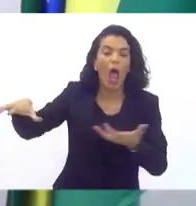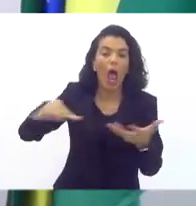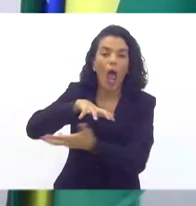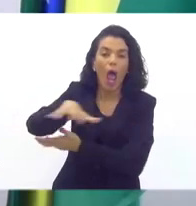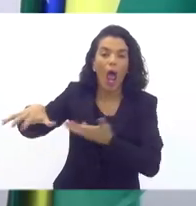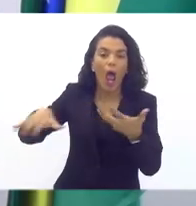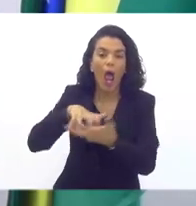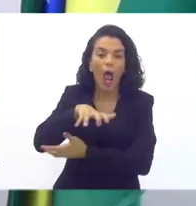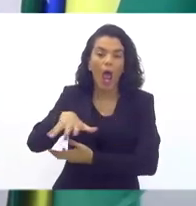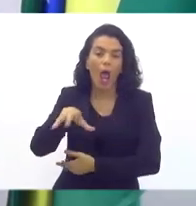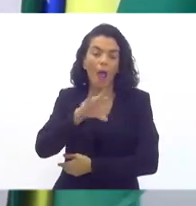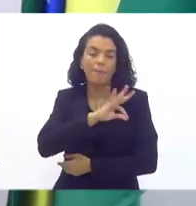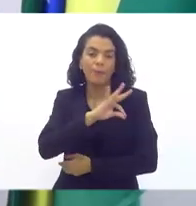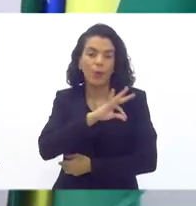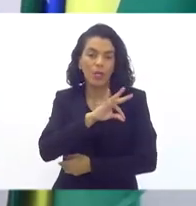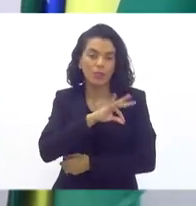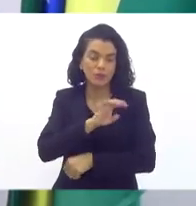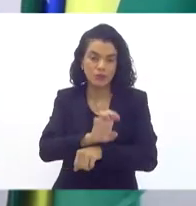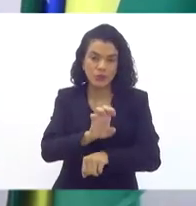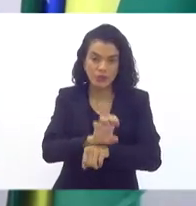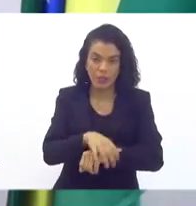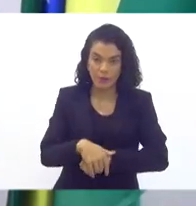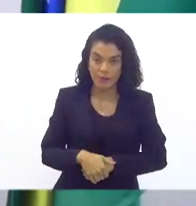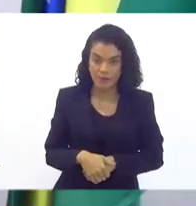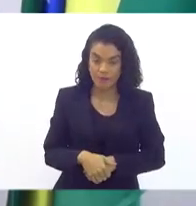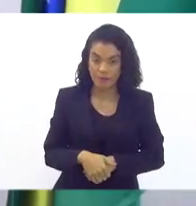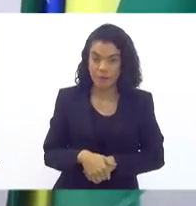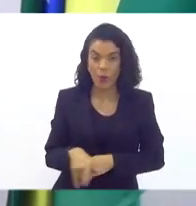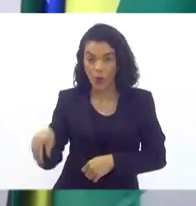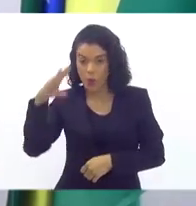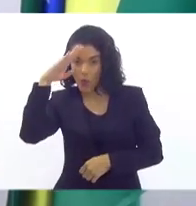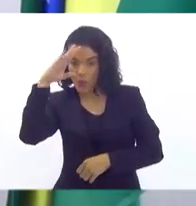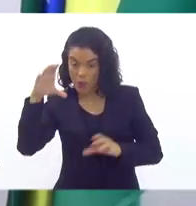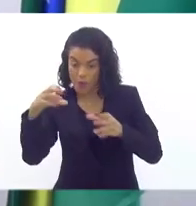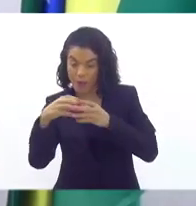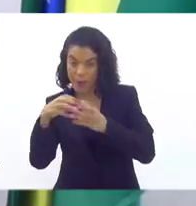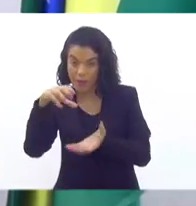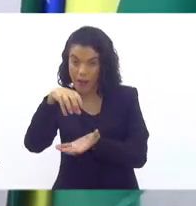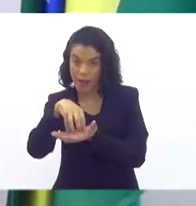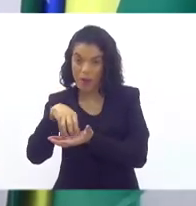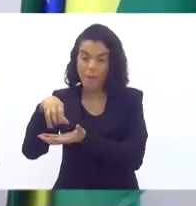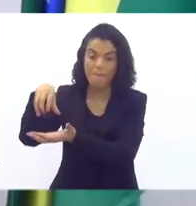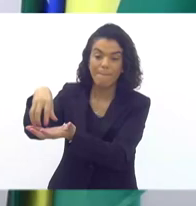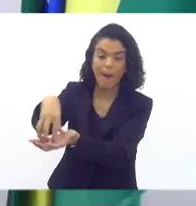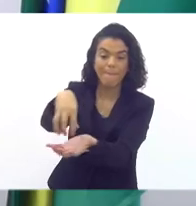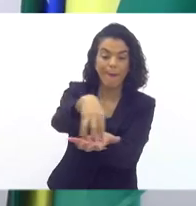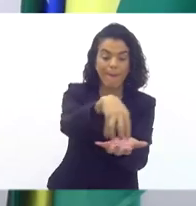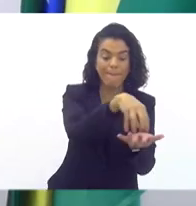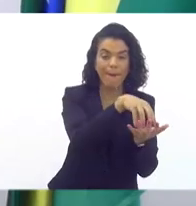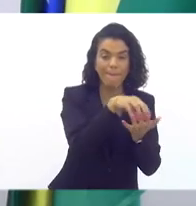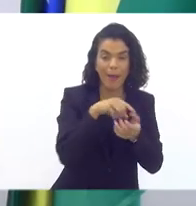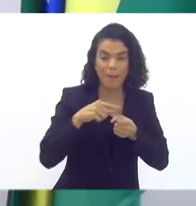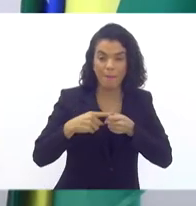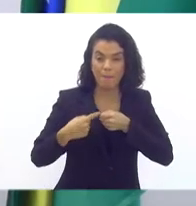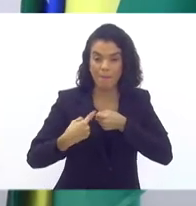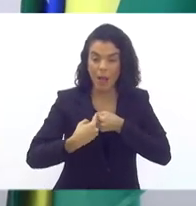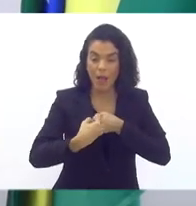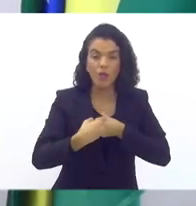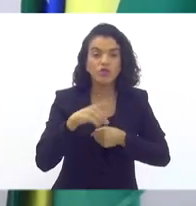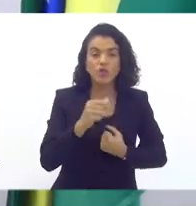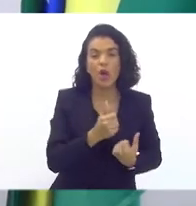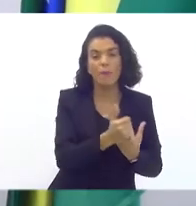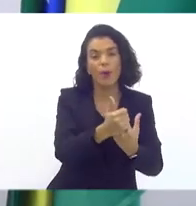cabe a PM agir o batalhão da ponta em cada bairro ele fica somente como um um